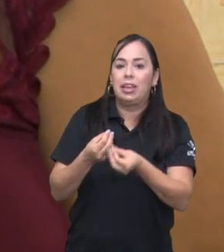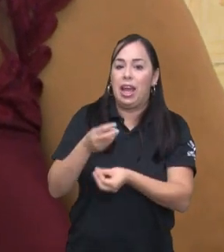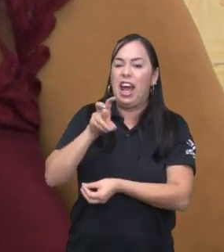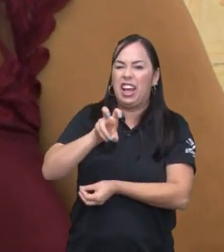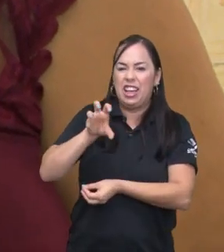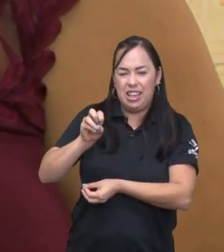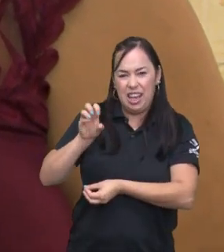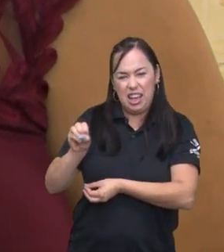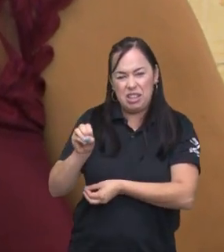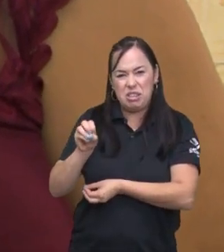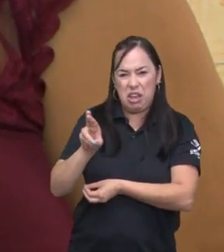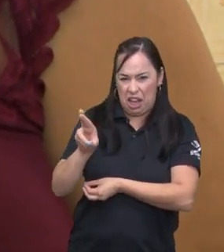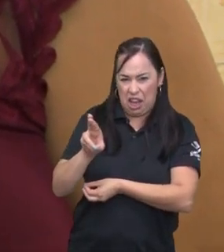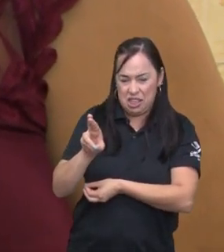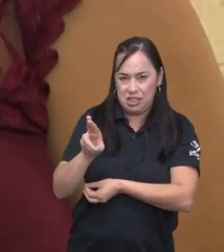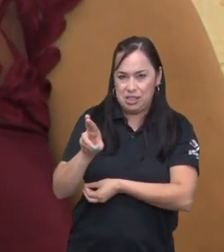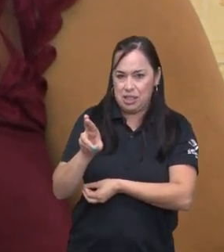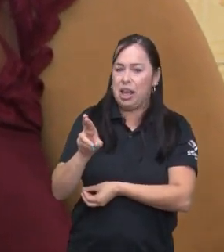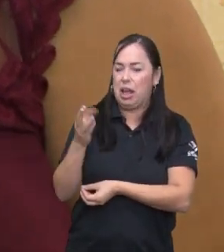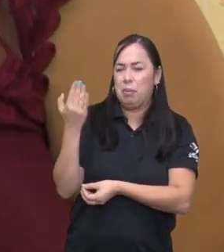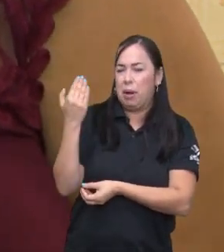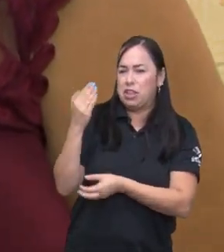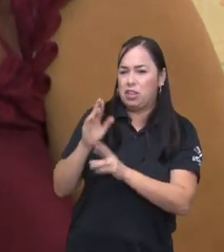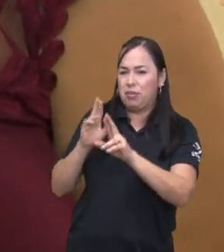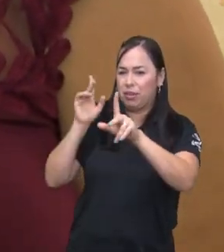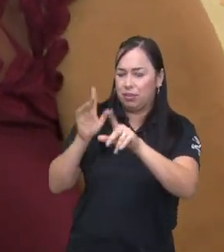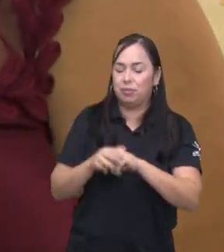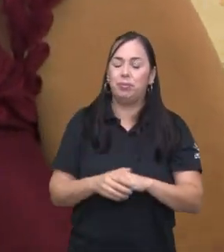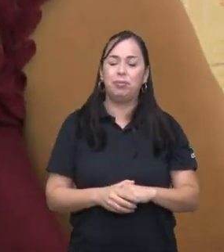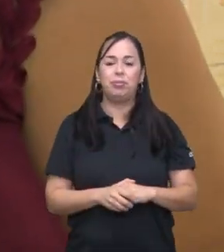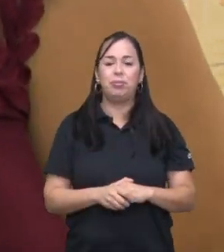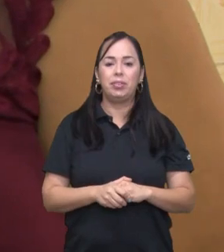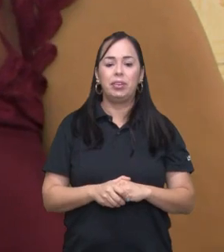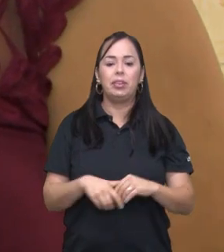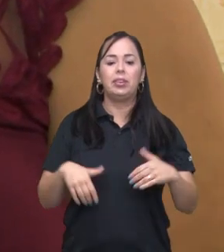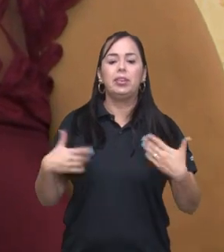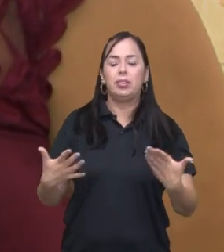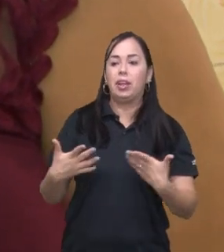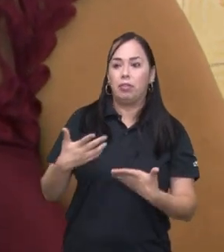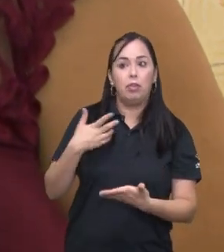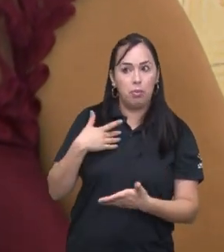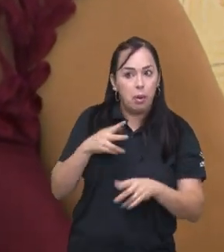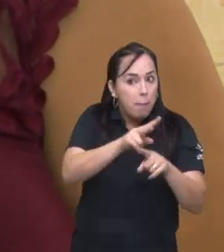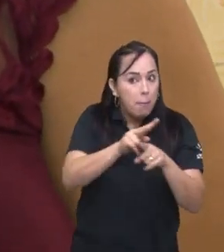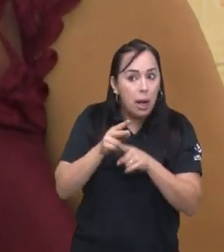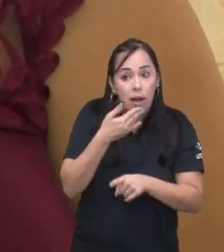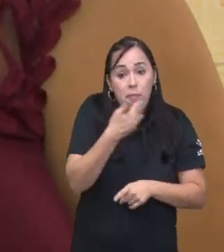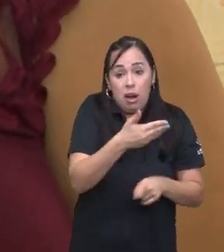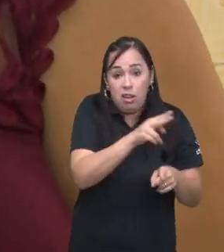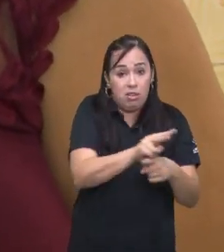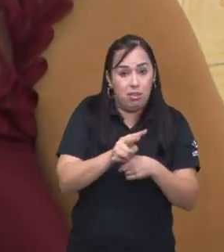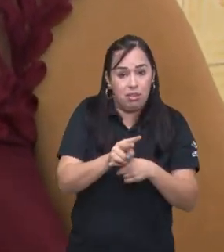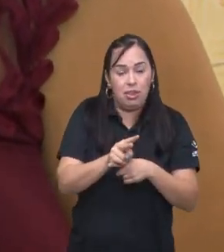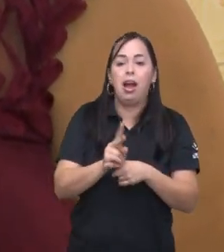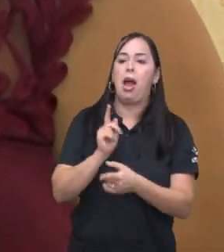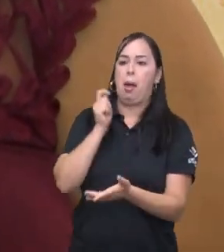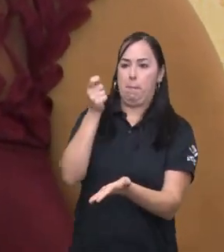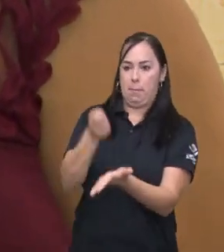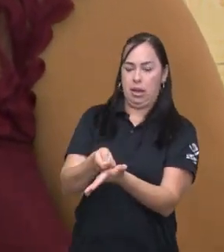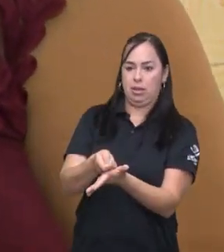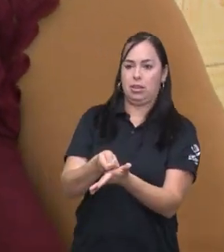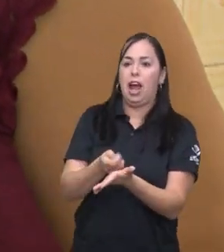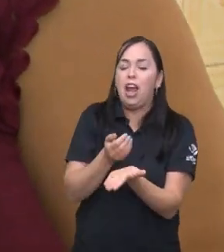500 reais, que era cruzeiro, né, naquela época. Aí eu falei, vamos emprestar. Emprestamos, demos a